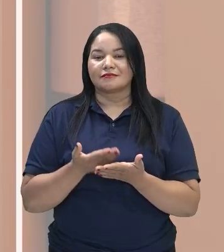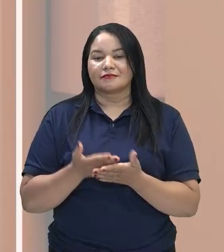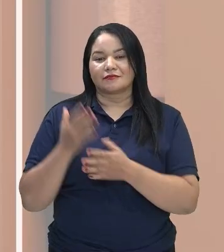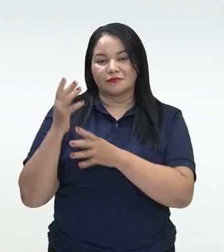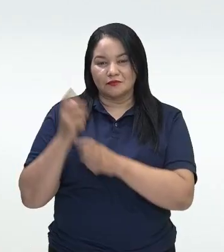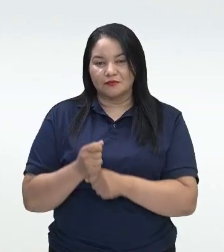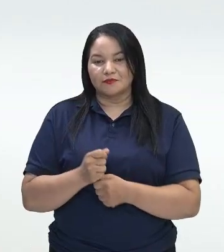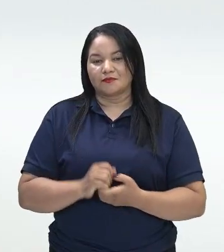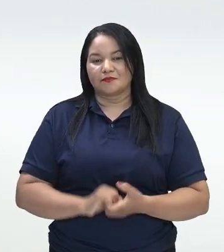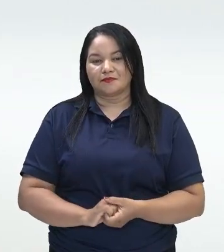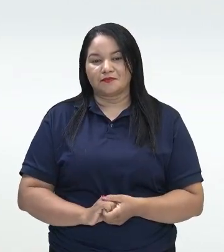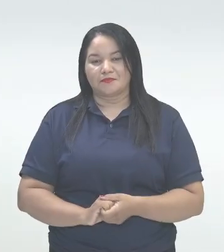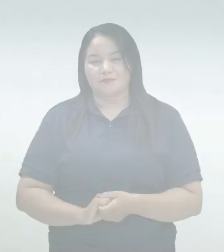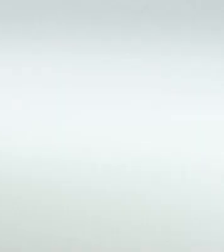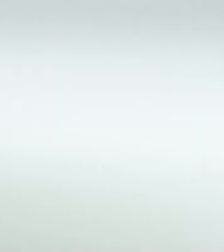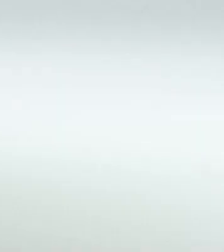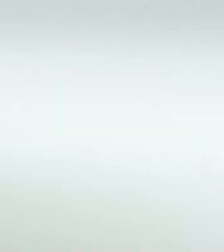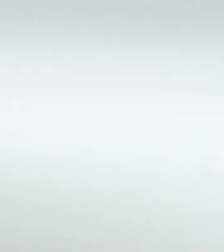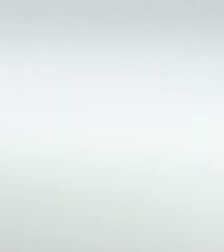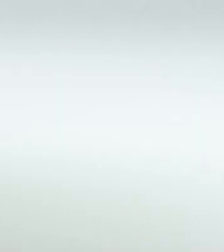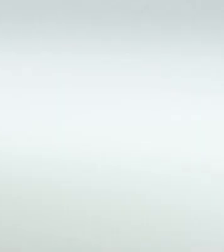revisão.